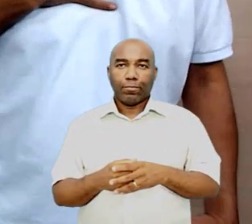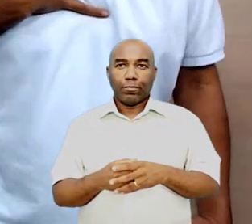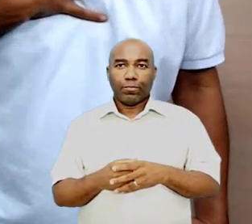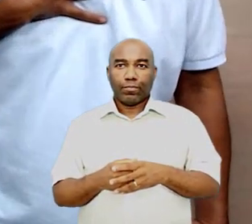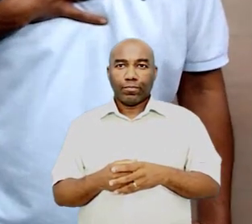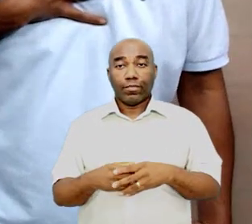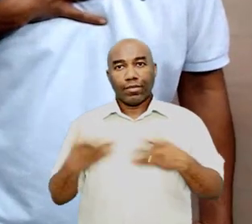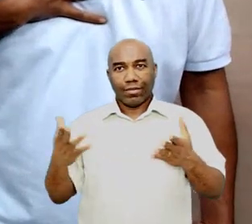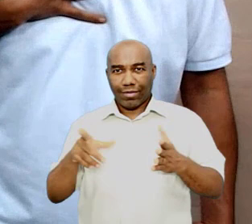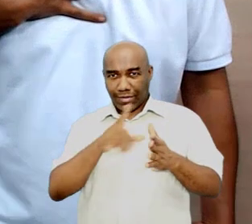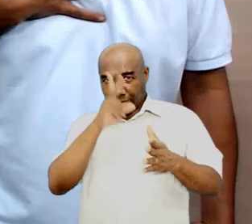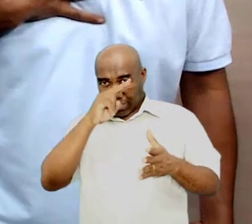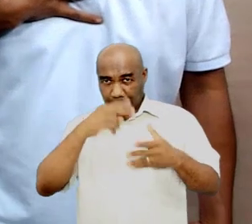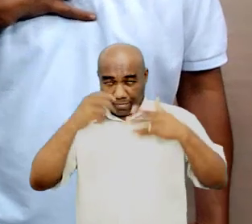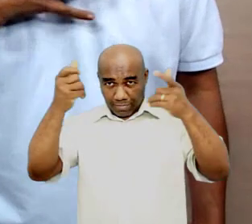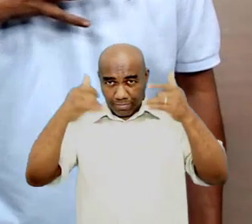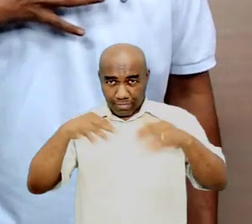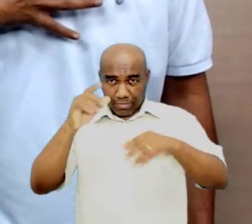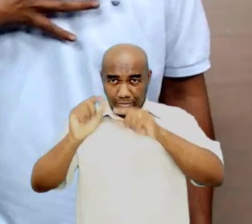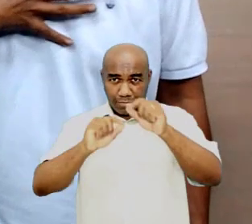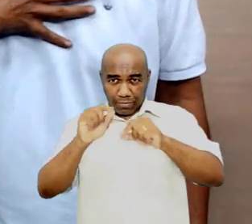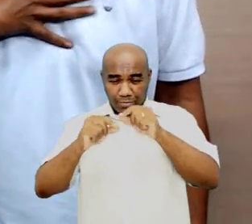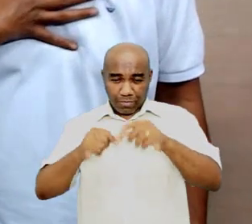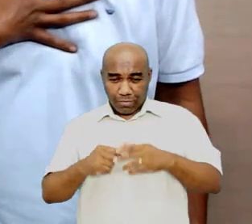eu já falei isso.